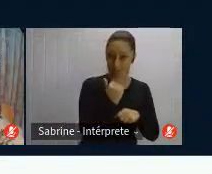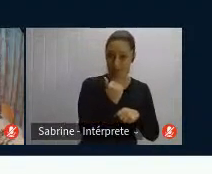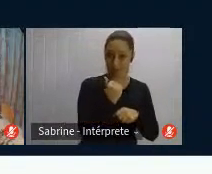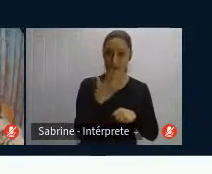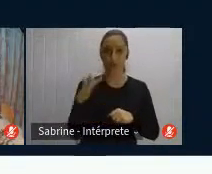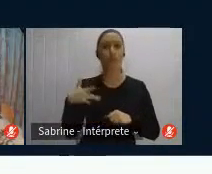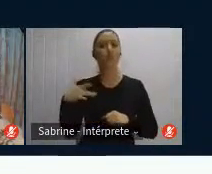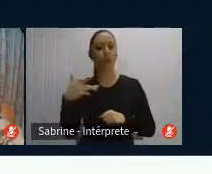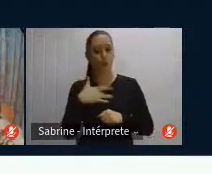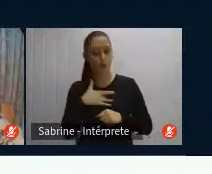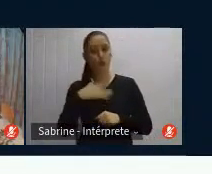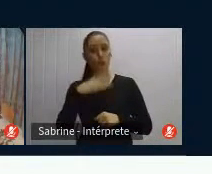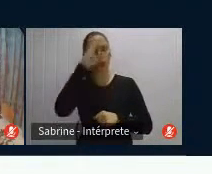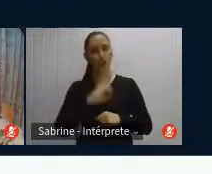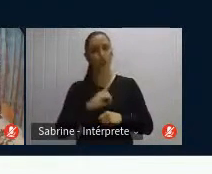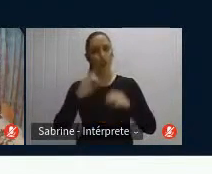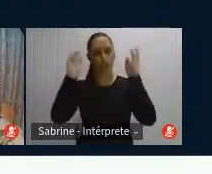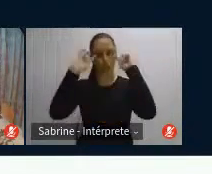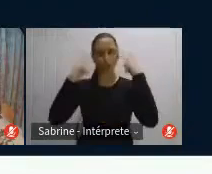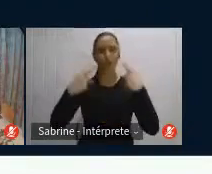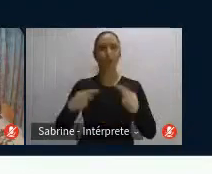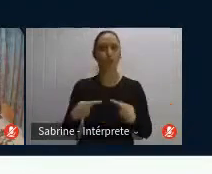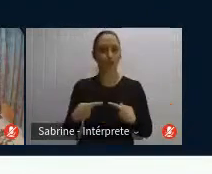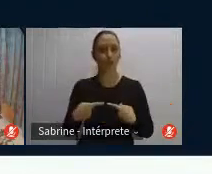humanos, certo?